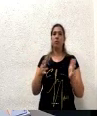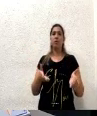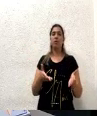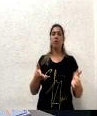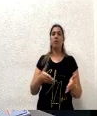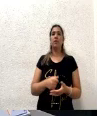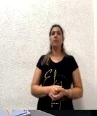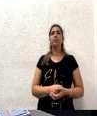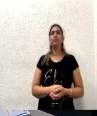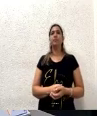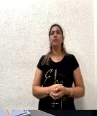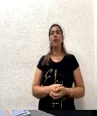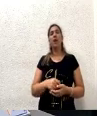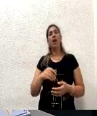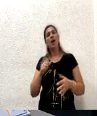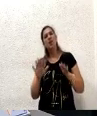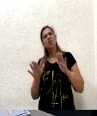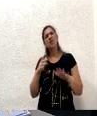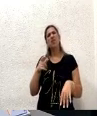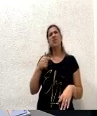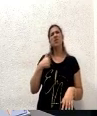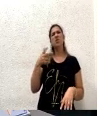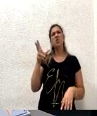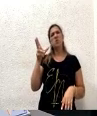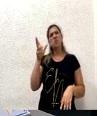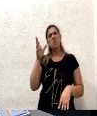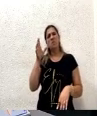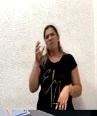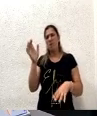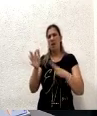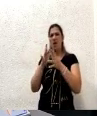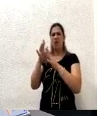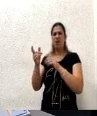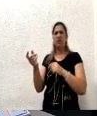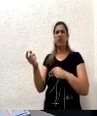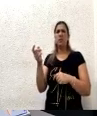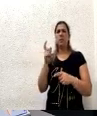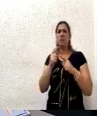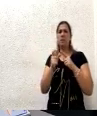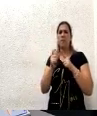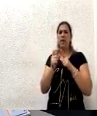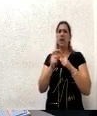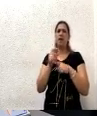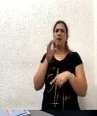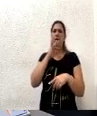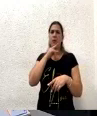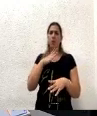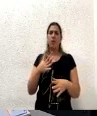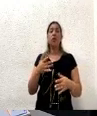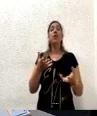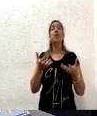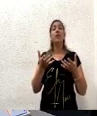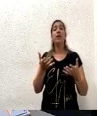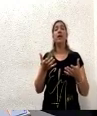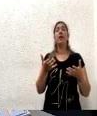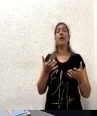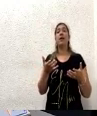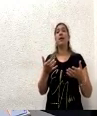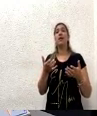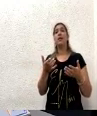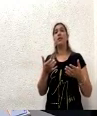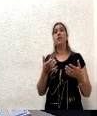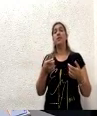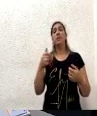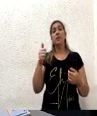Às vezes a gente escuta, né, umas negativas, e por isso que eu queria falar para vocês que a